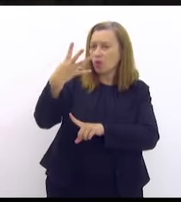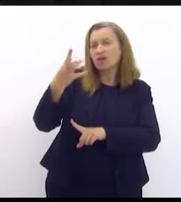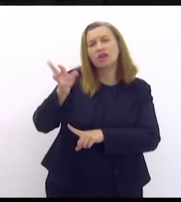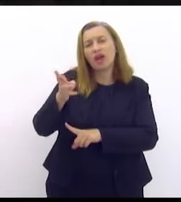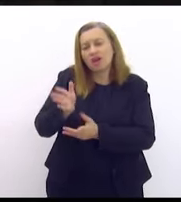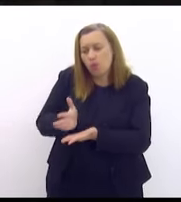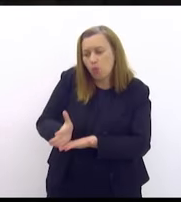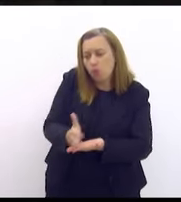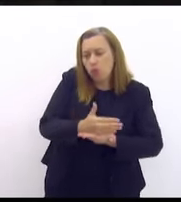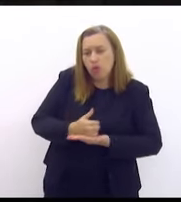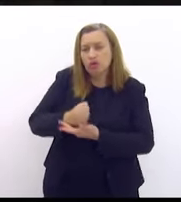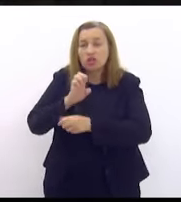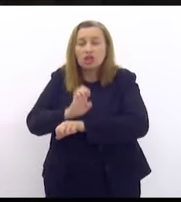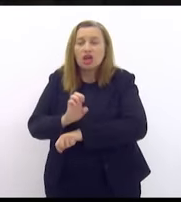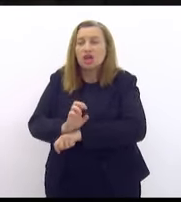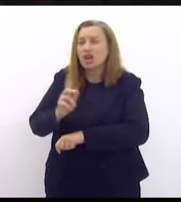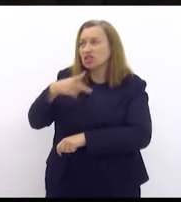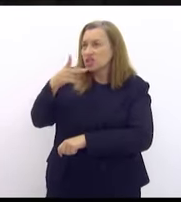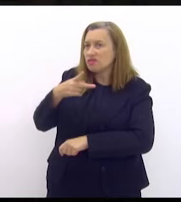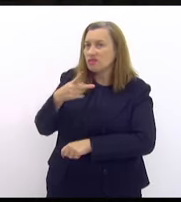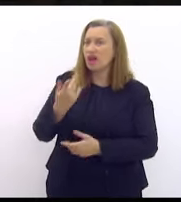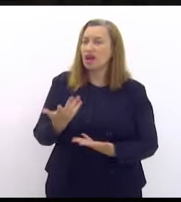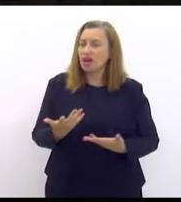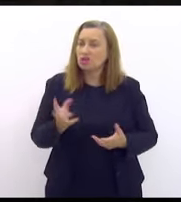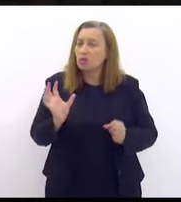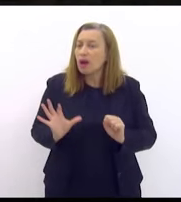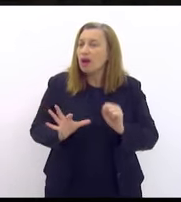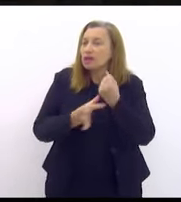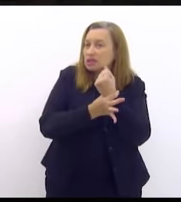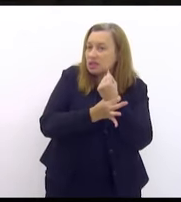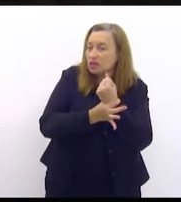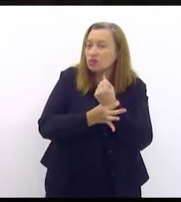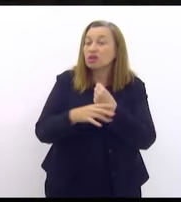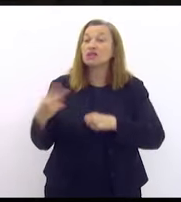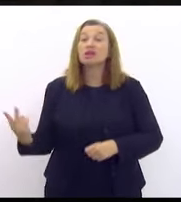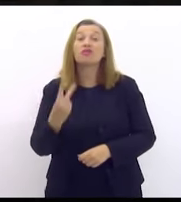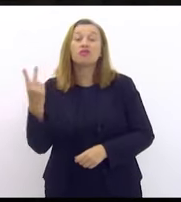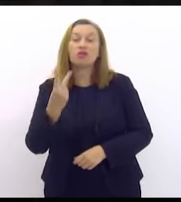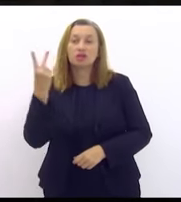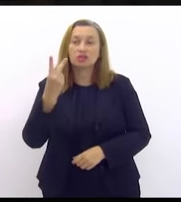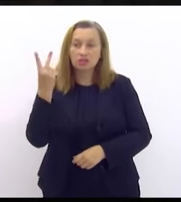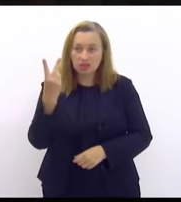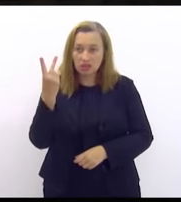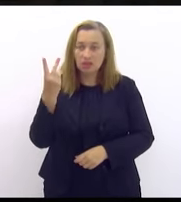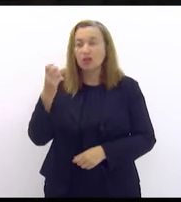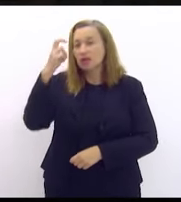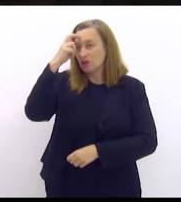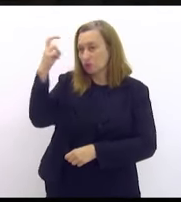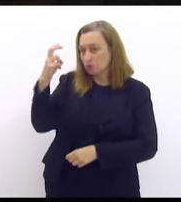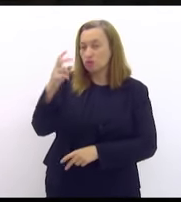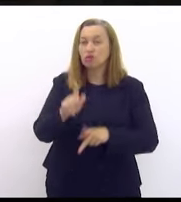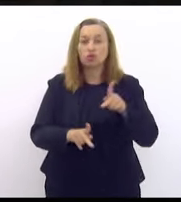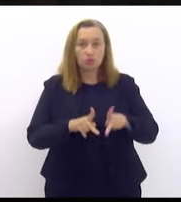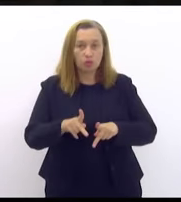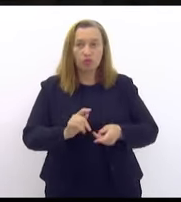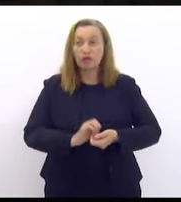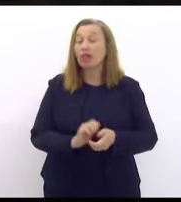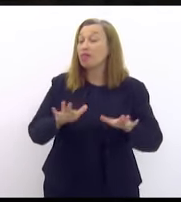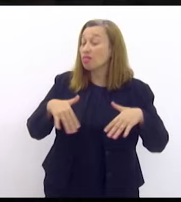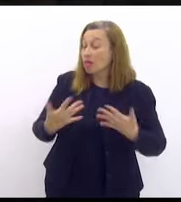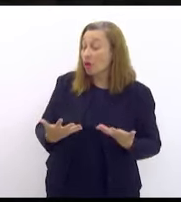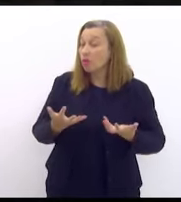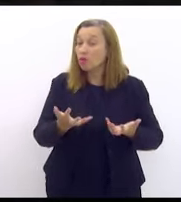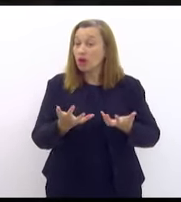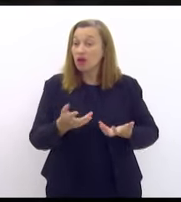Estado. É isso que a gente fala quando a gente diz sobre a proteção e valorização dos aspectos da cultura popular. Então, eu